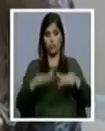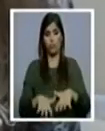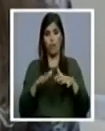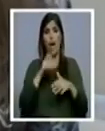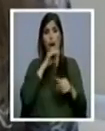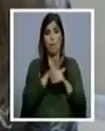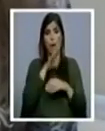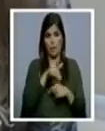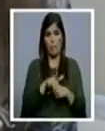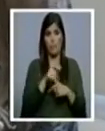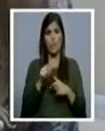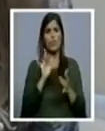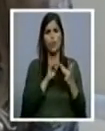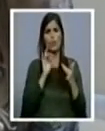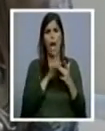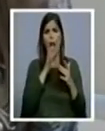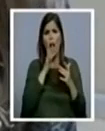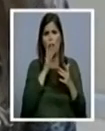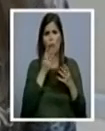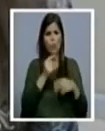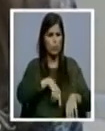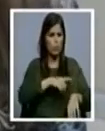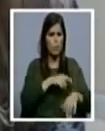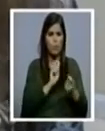precisa de estar muito tempo em contacto com a água para melhorar